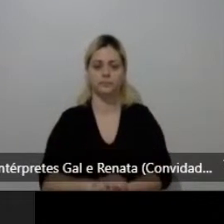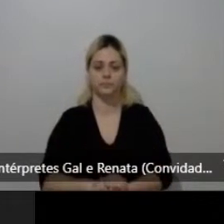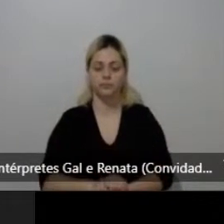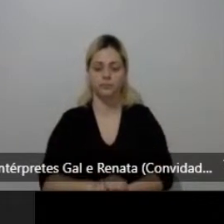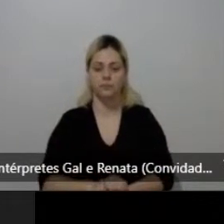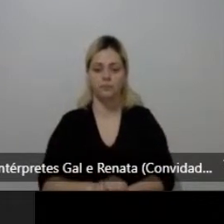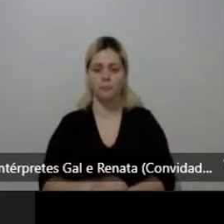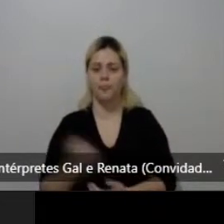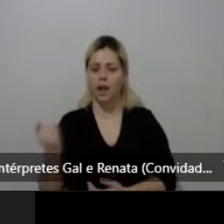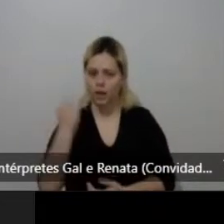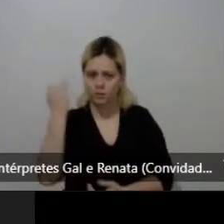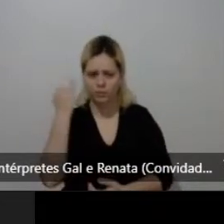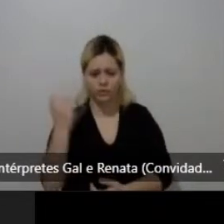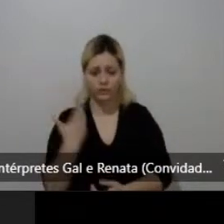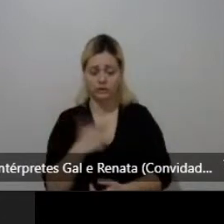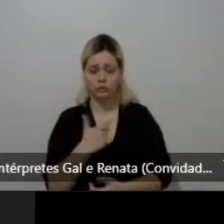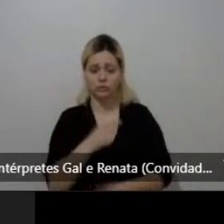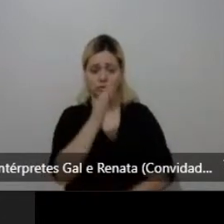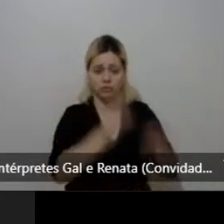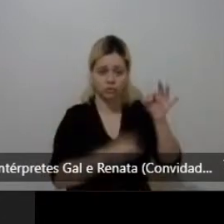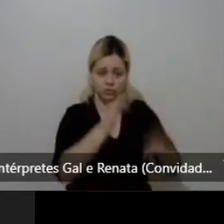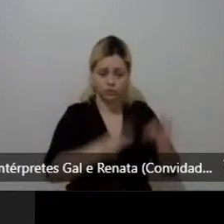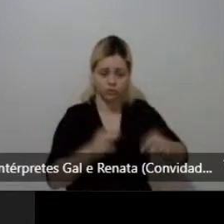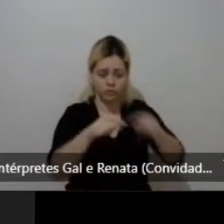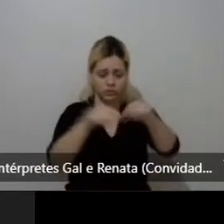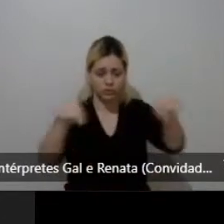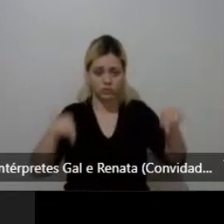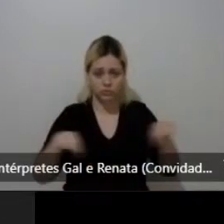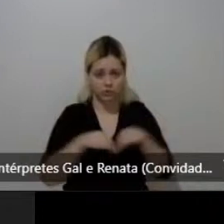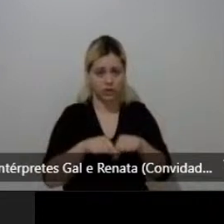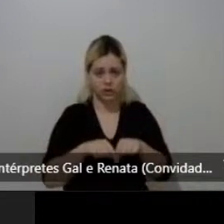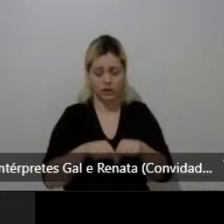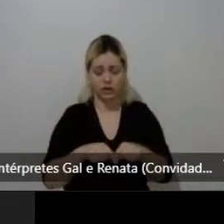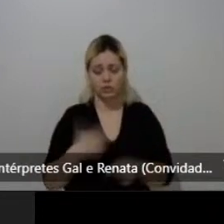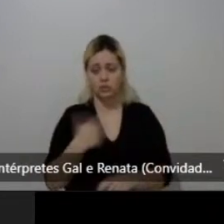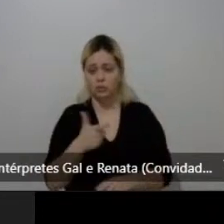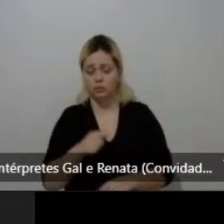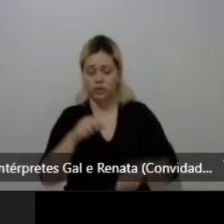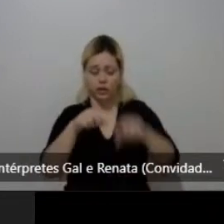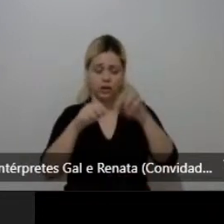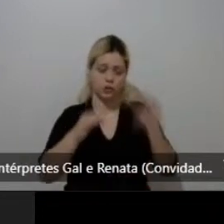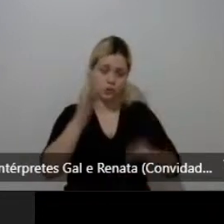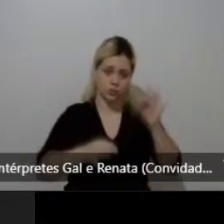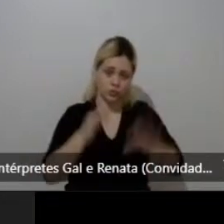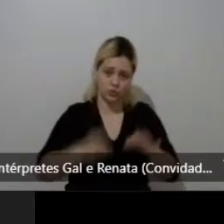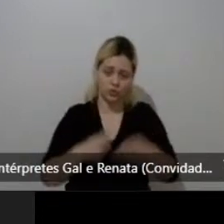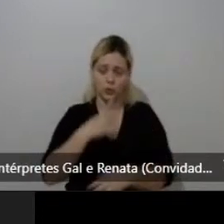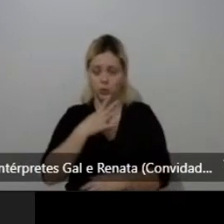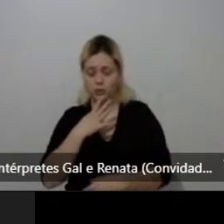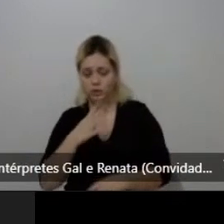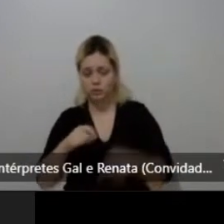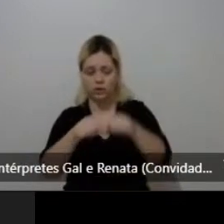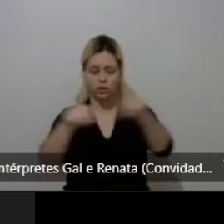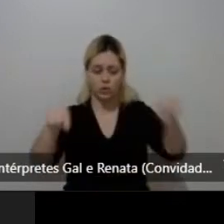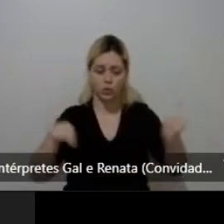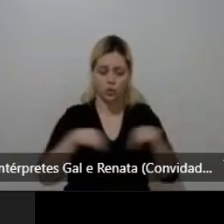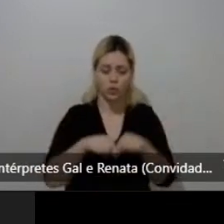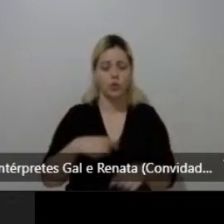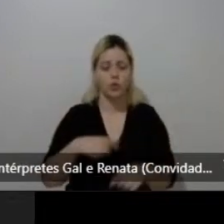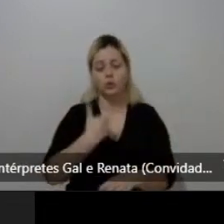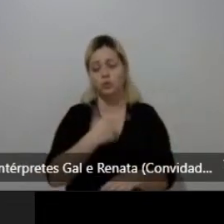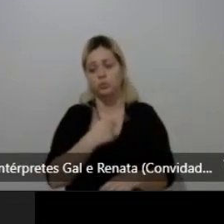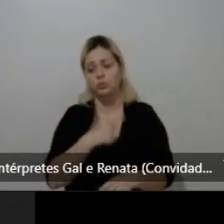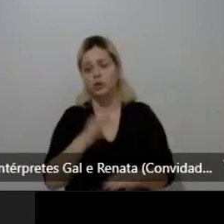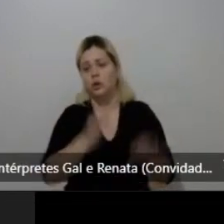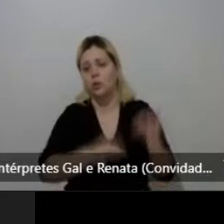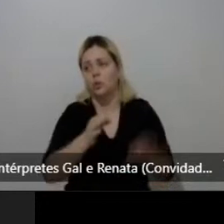não existe justiça territorial, né, sem justiça do conhecimento, justiça cognitiva, é a educação